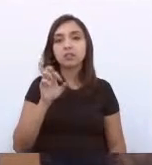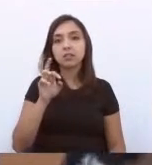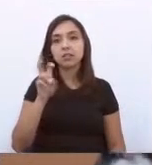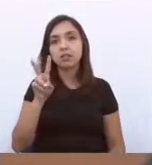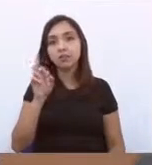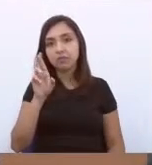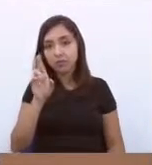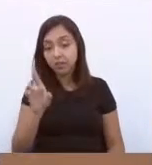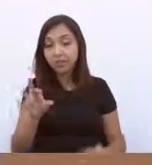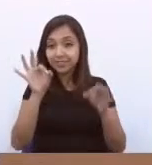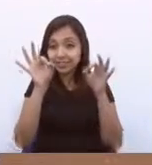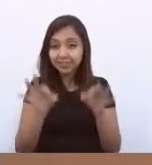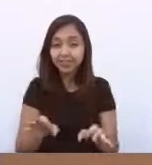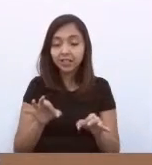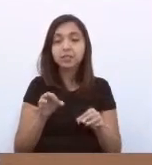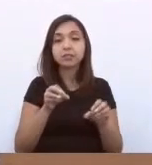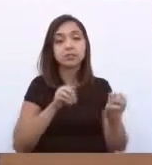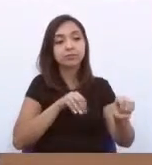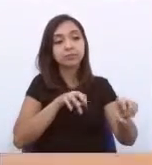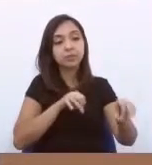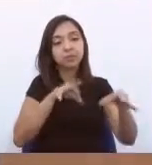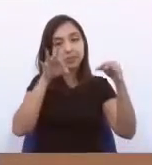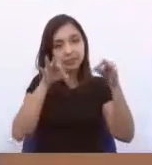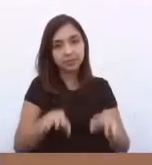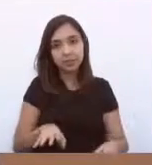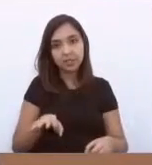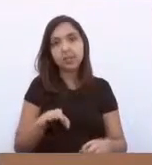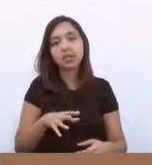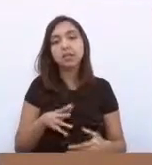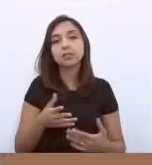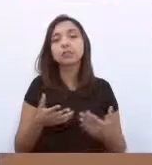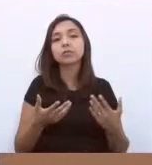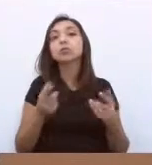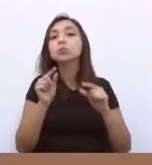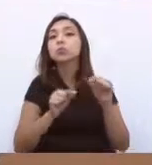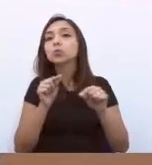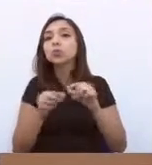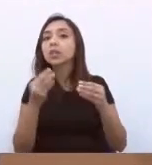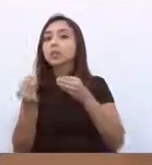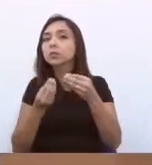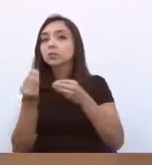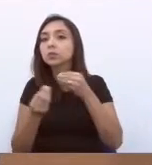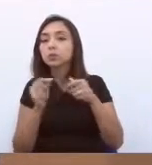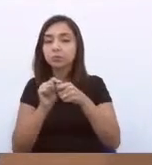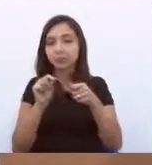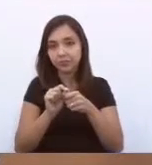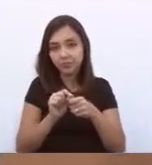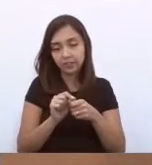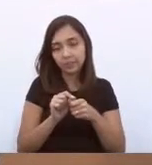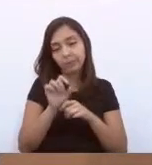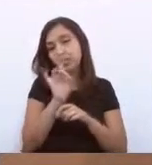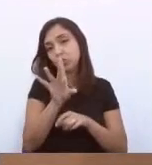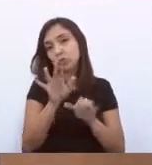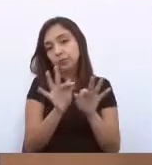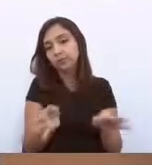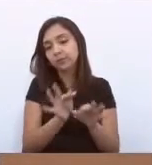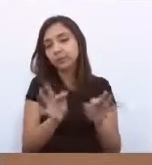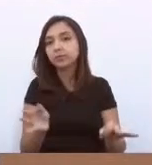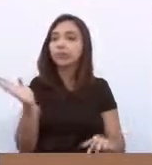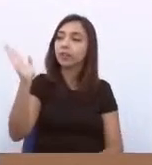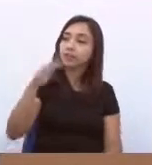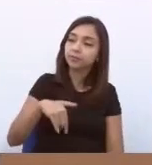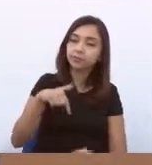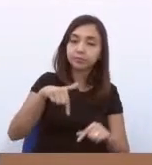procurar disciplinar o trânsito, disciplinar através do que e como deve fazer. E não simplesmente a gente vir